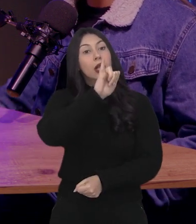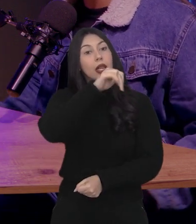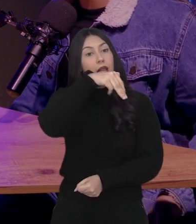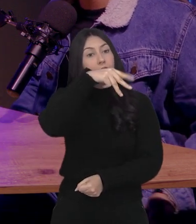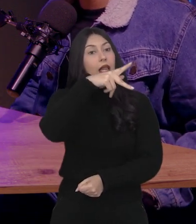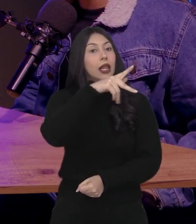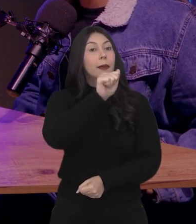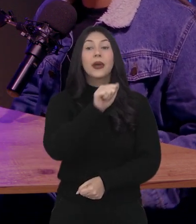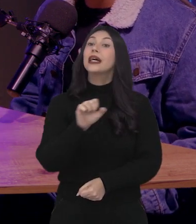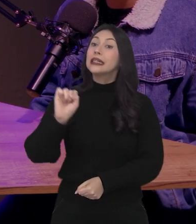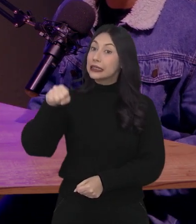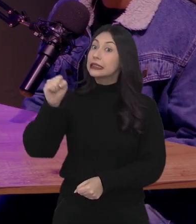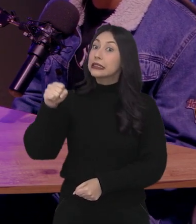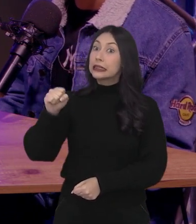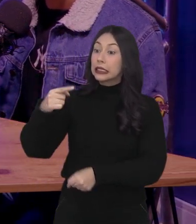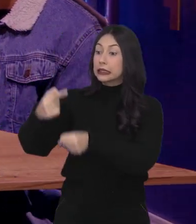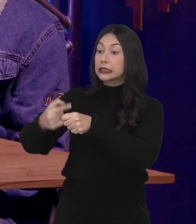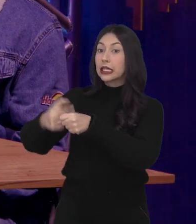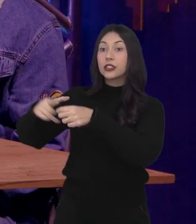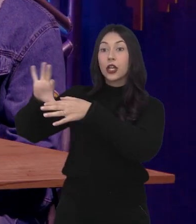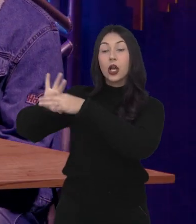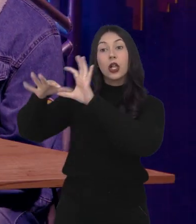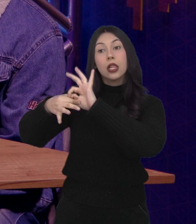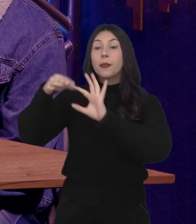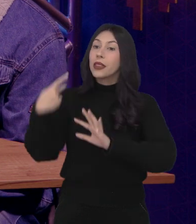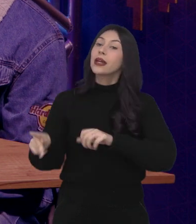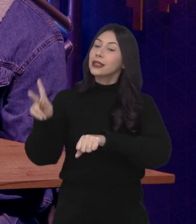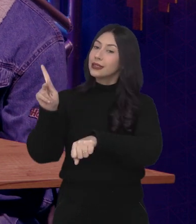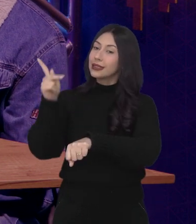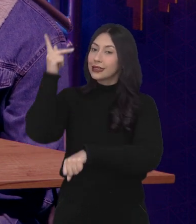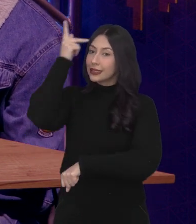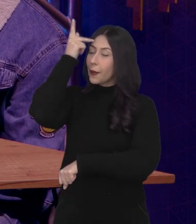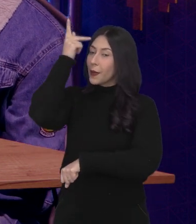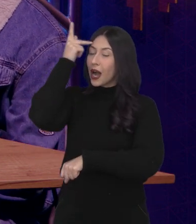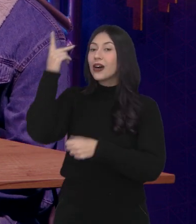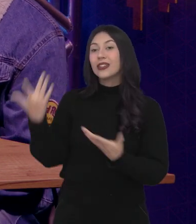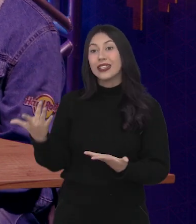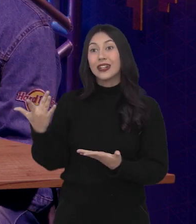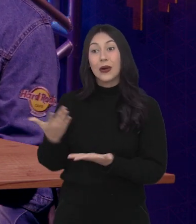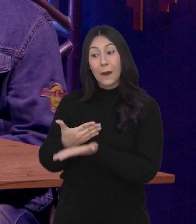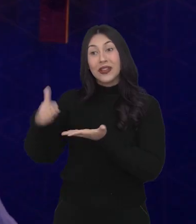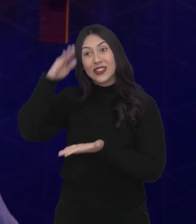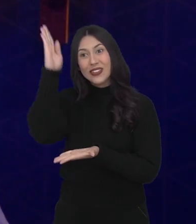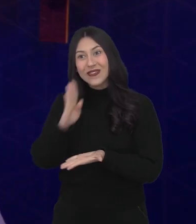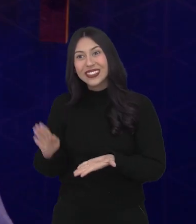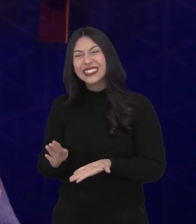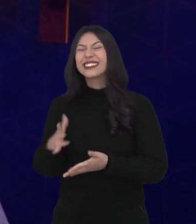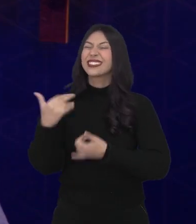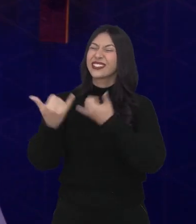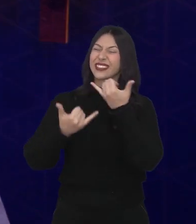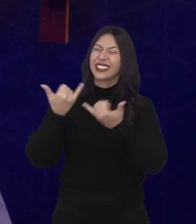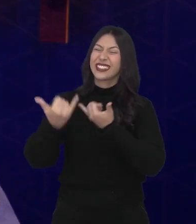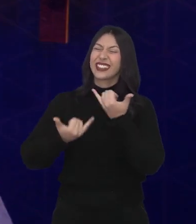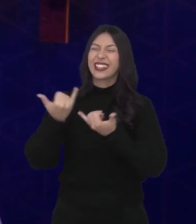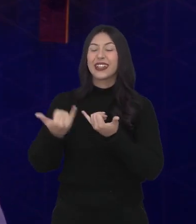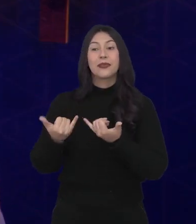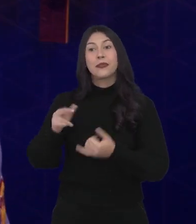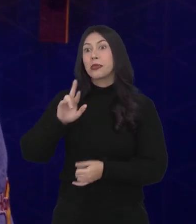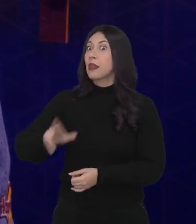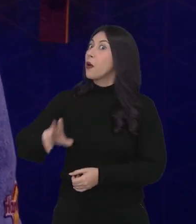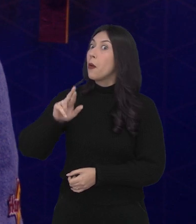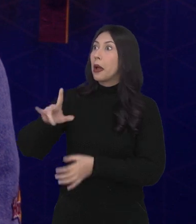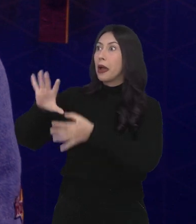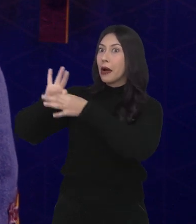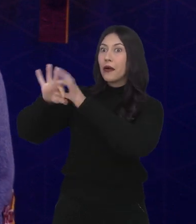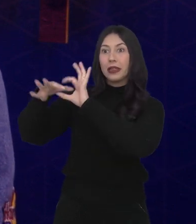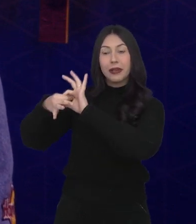mas... cidade de Olímpia, que inclusive é no interior de São Paulo, então nasceu aqui as Olimpíadas. Brincadeira essa parte, galera, não é a